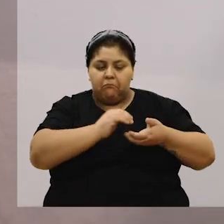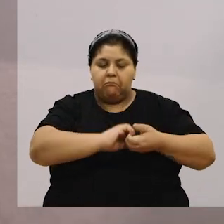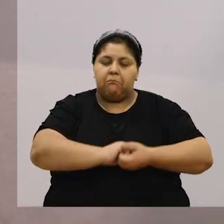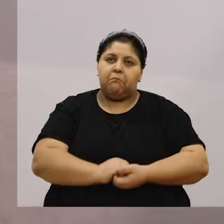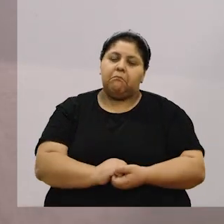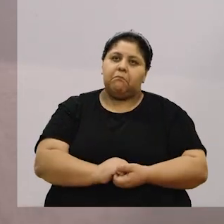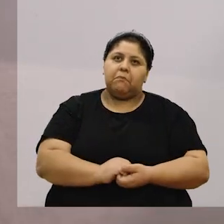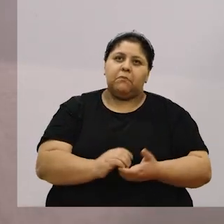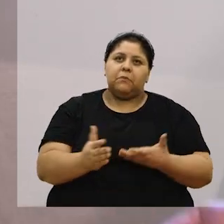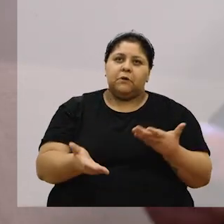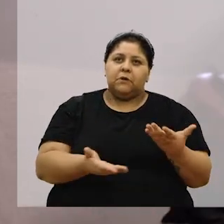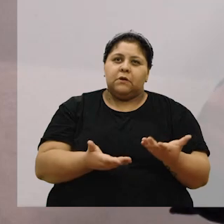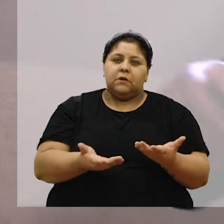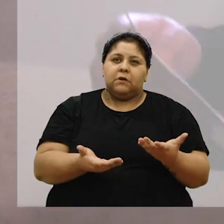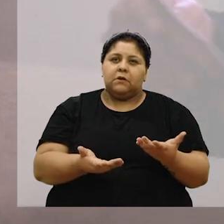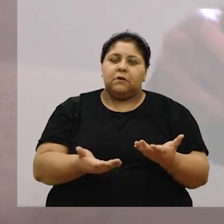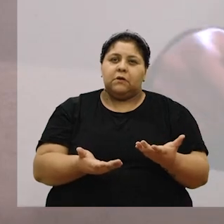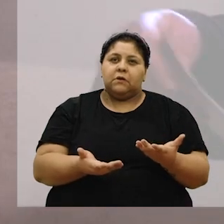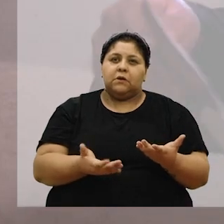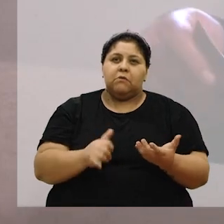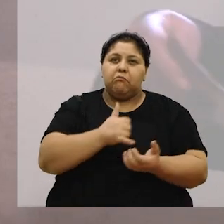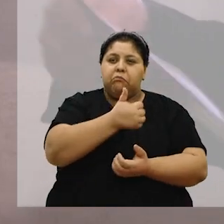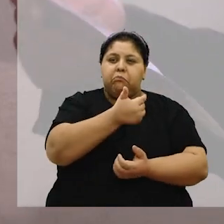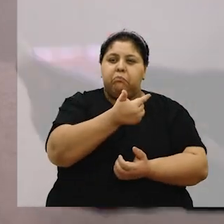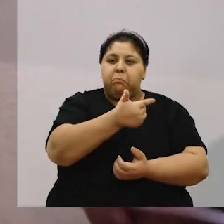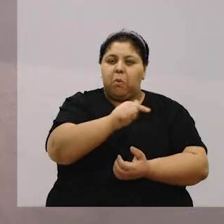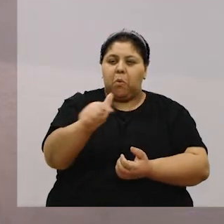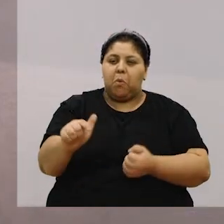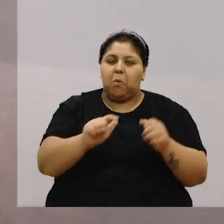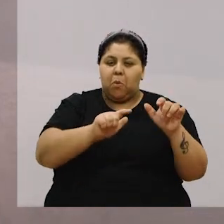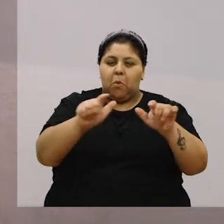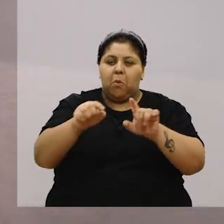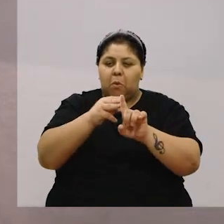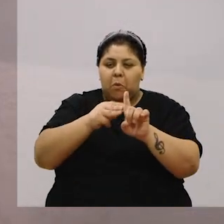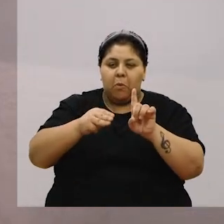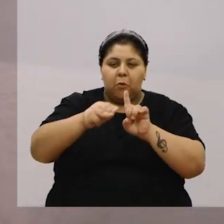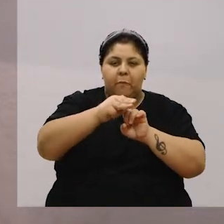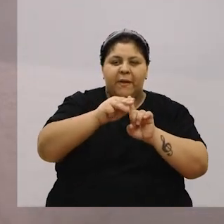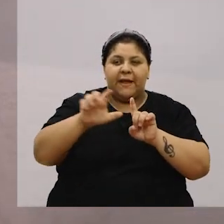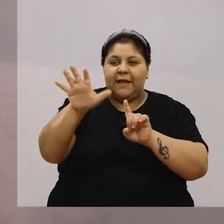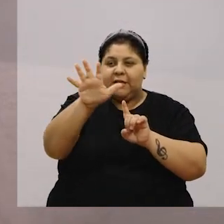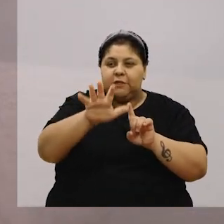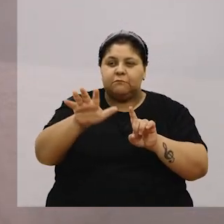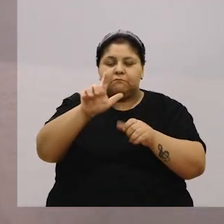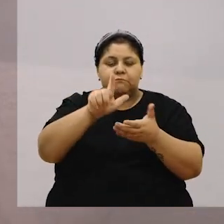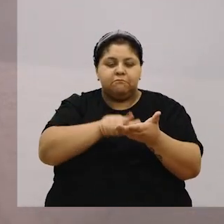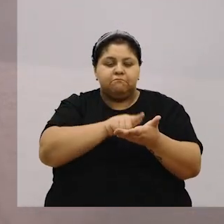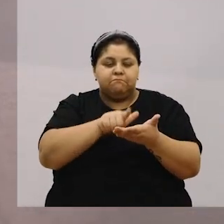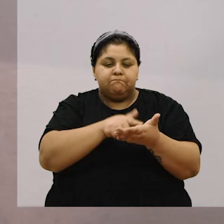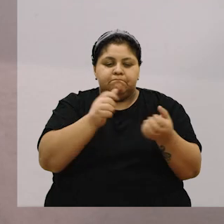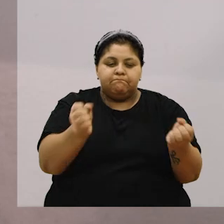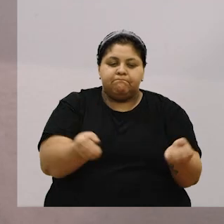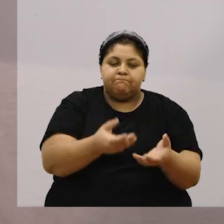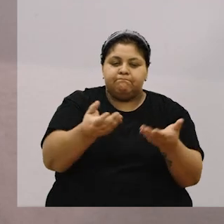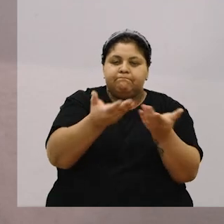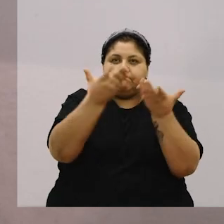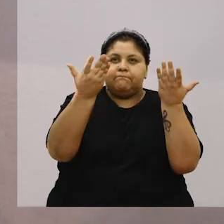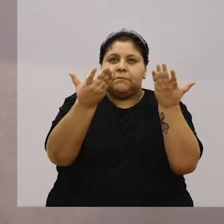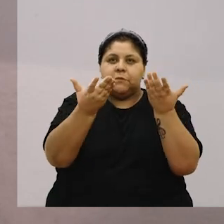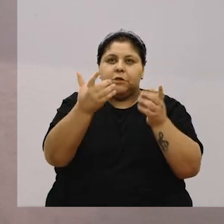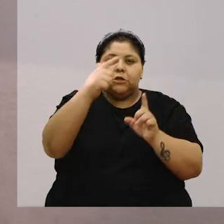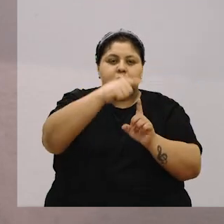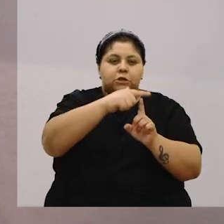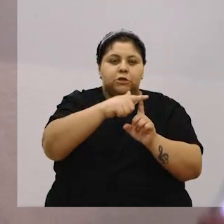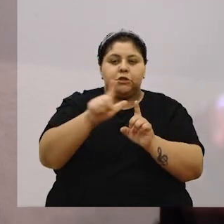com, digamos assim, a atmosfera, outras regiões e o próprio mercado nacional do livro, incentivo,